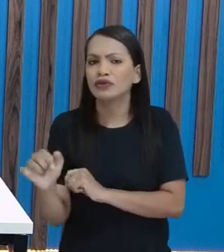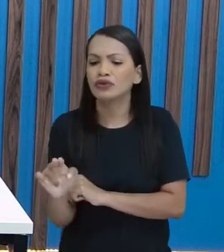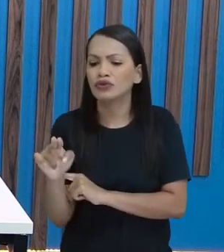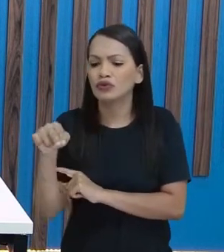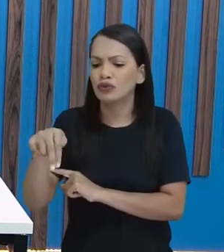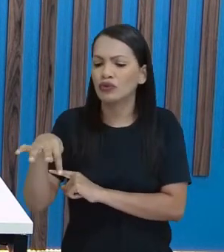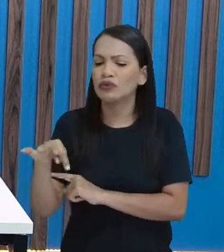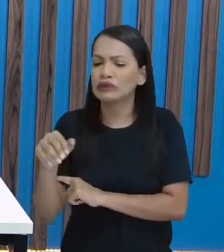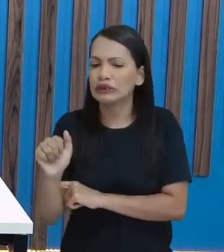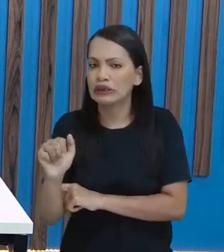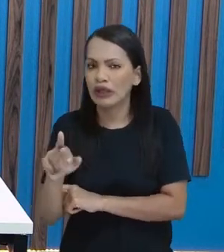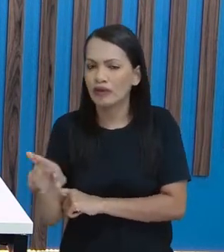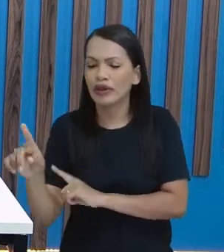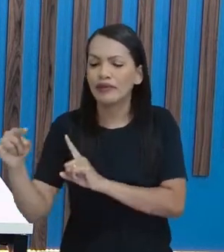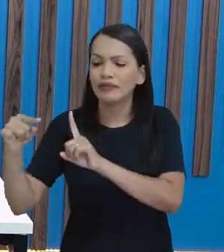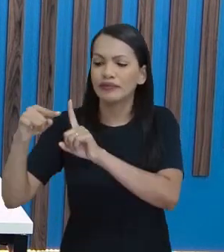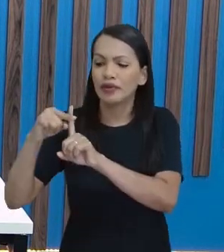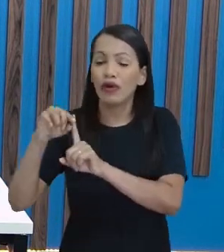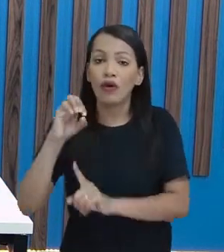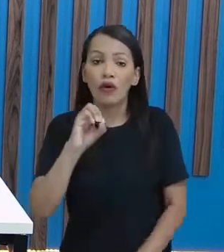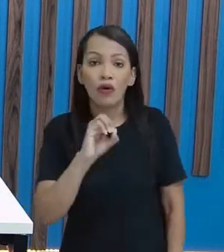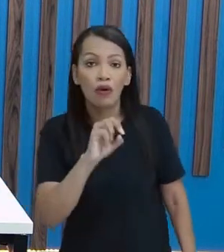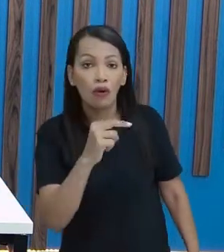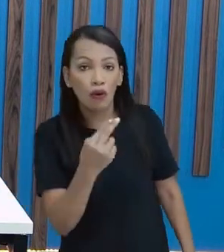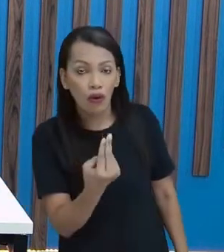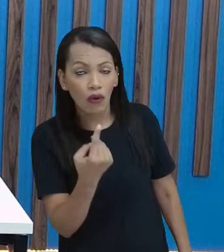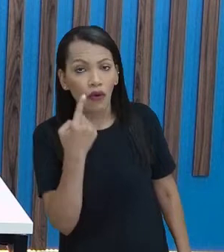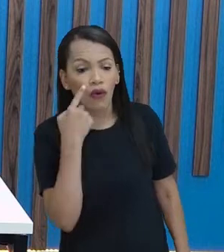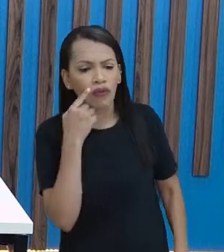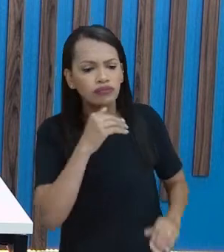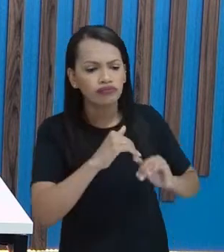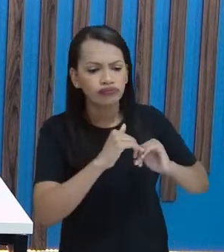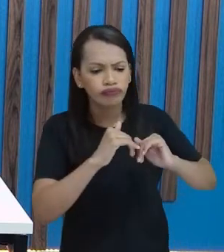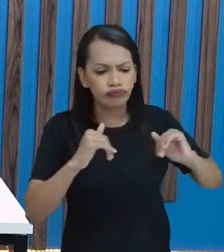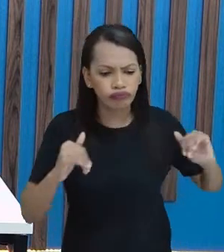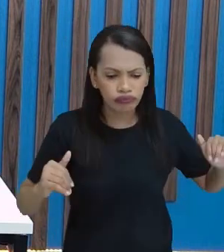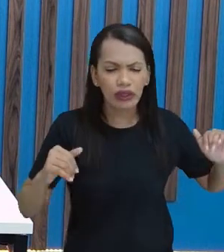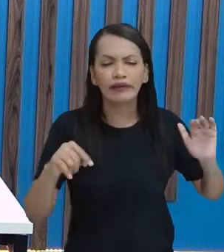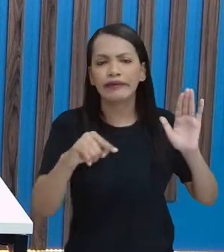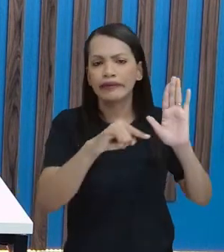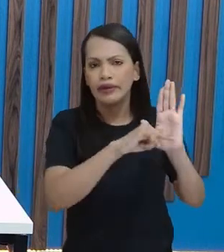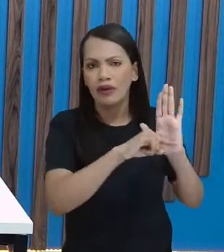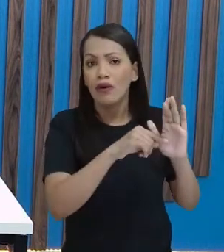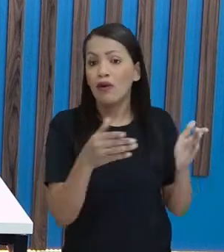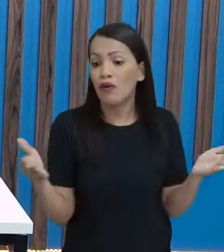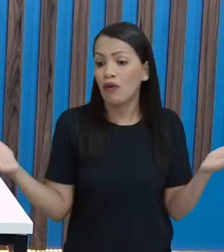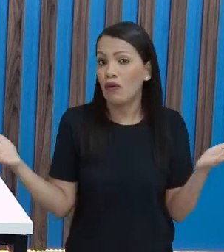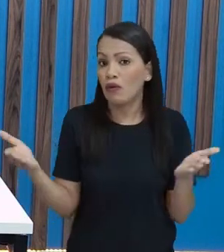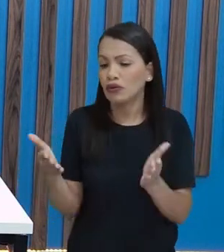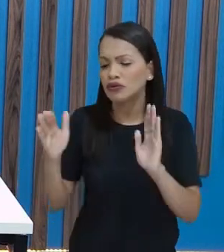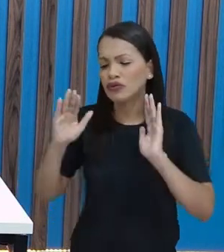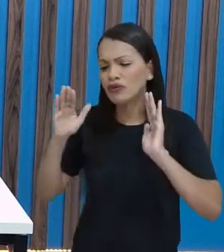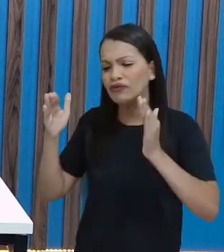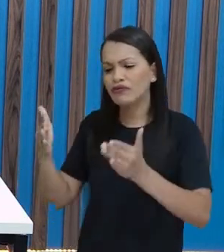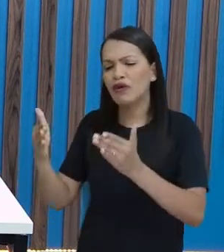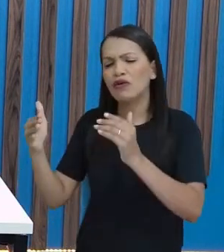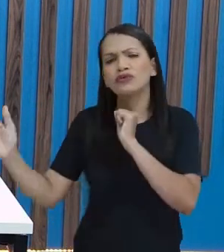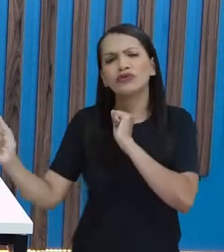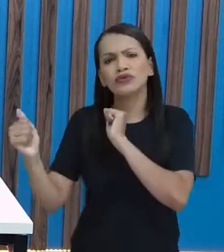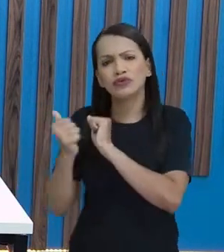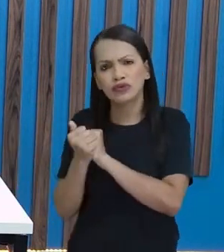de acrescentar, ou de subtrair, tá? Hoje a gente só fez probleminhas para acrescentar